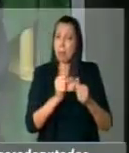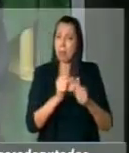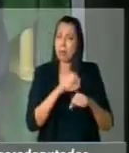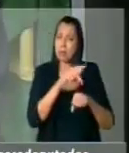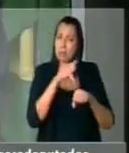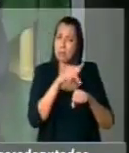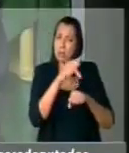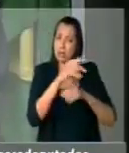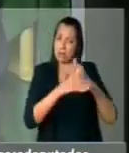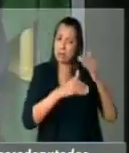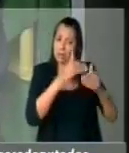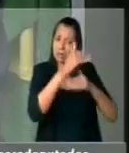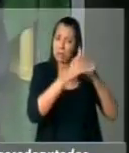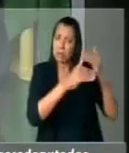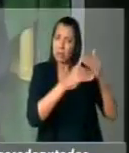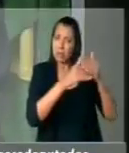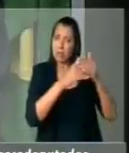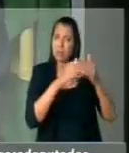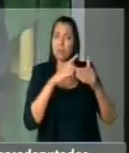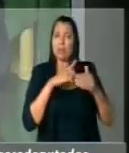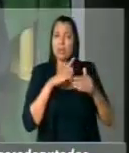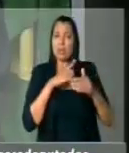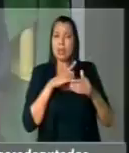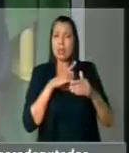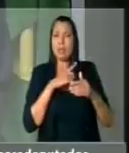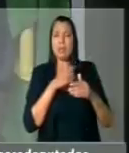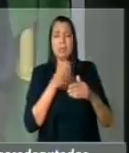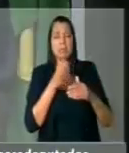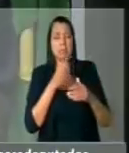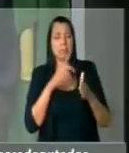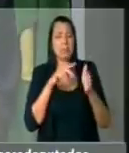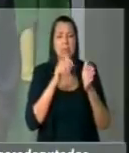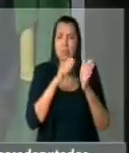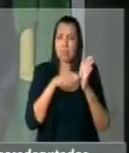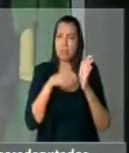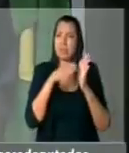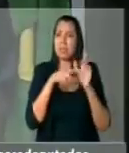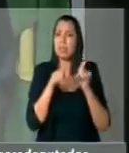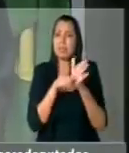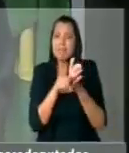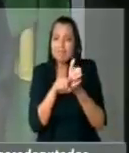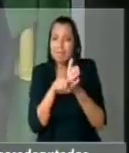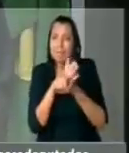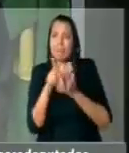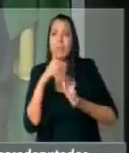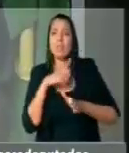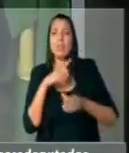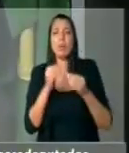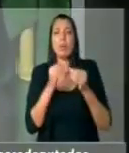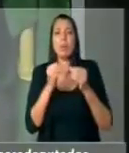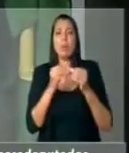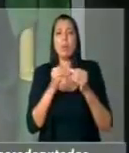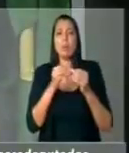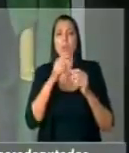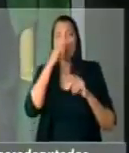em desenvolvimento, com tanta demanda de fiscalização, desviar recursos humanos, auditores fiscais,